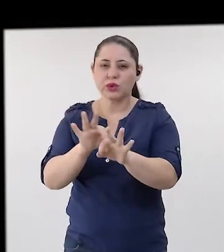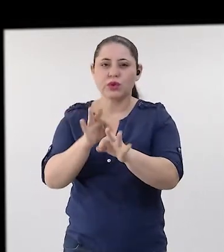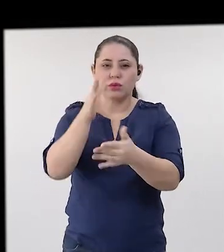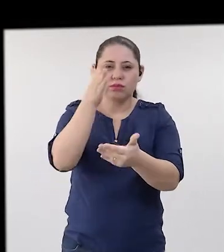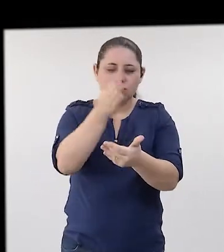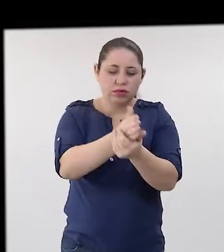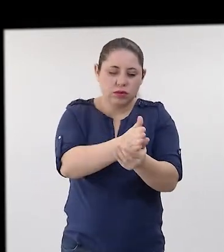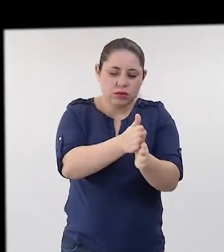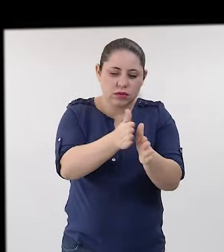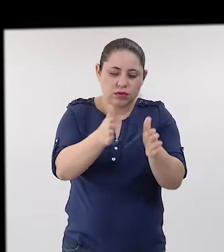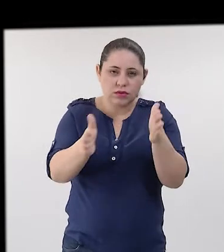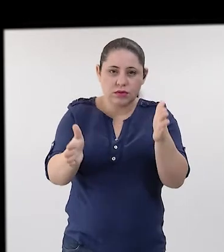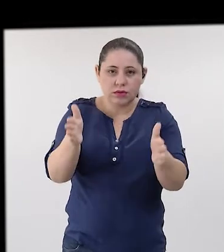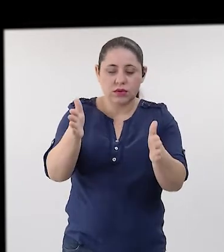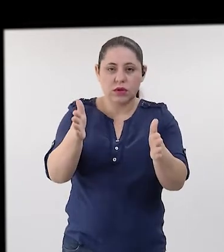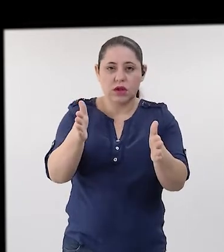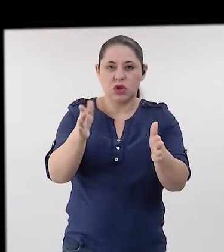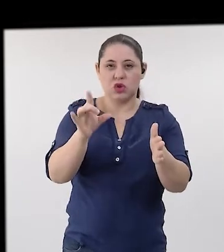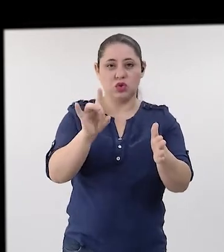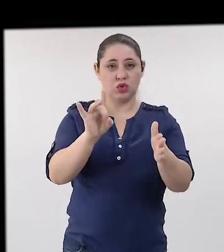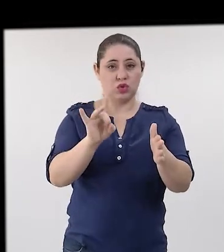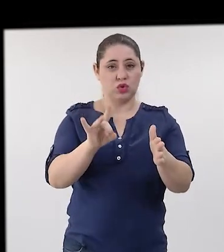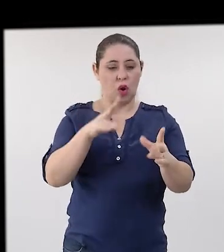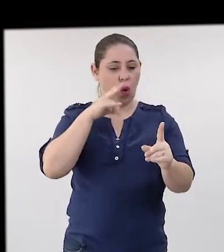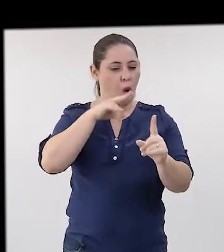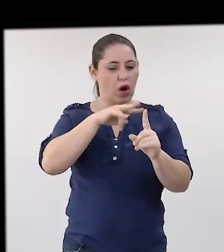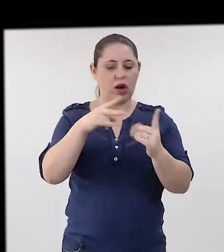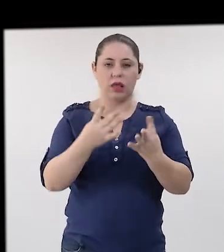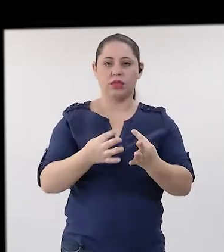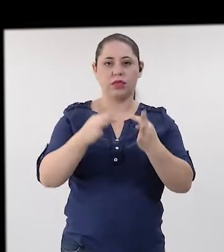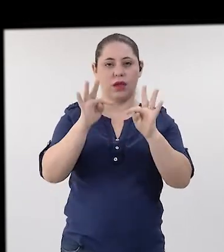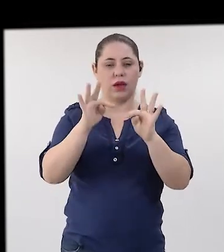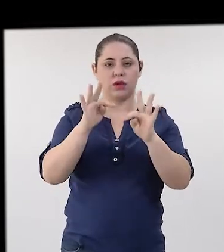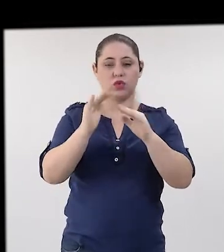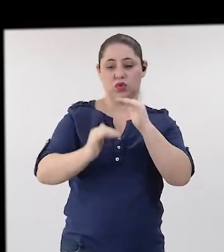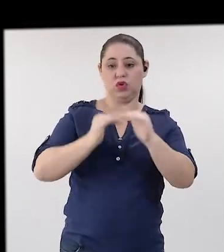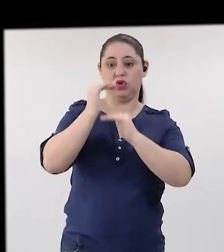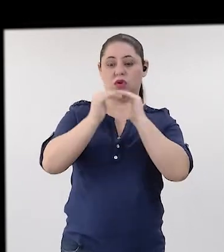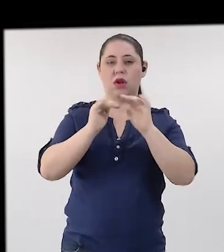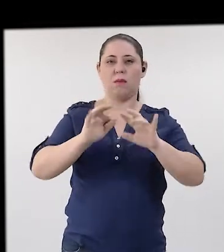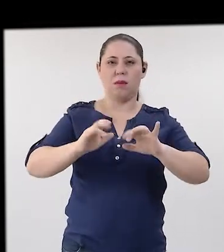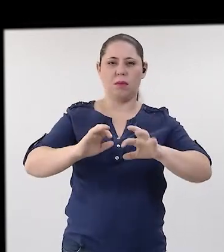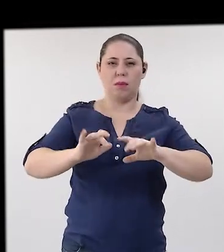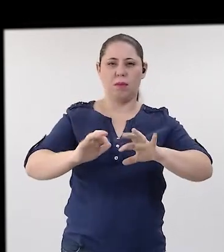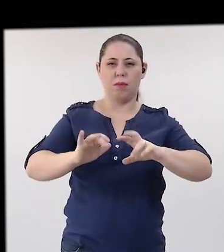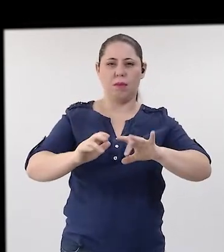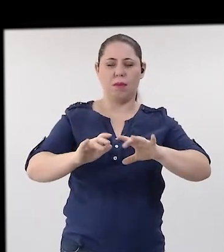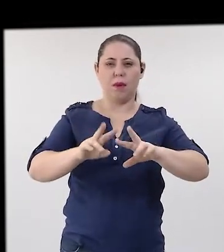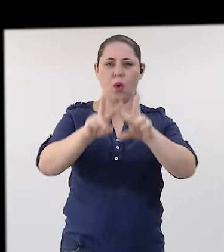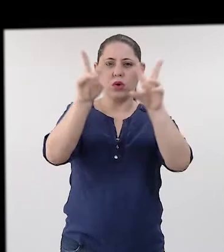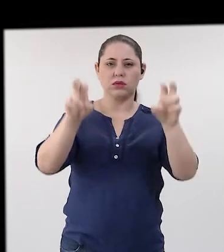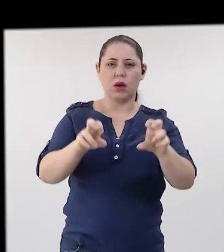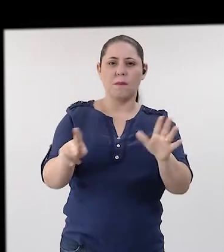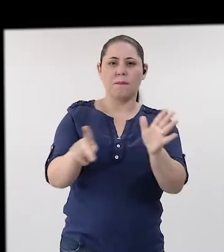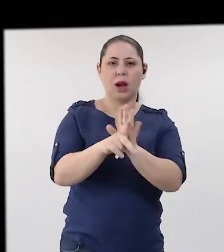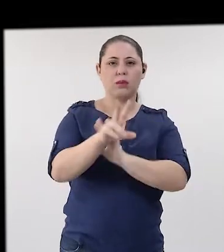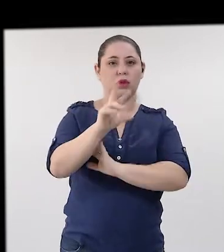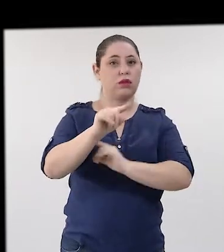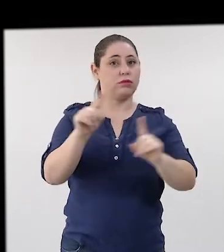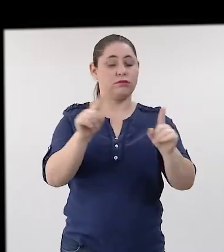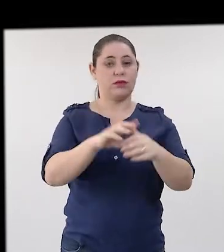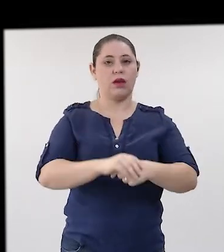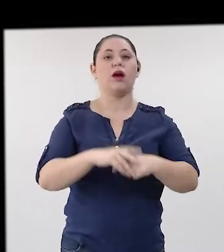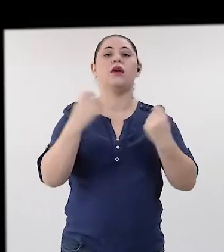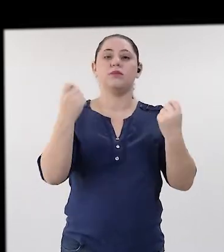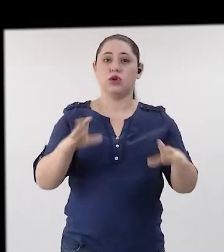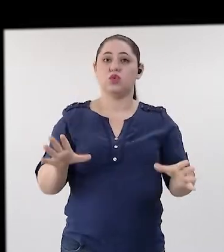envolvido dentro desse processo e que não depende somente do olhar técnico que a gente tem de desenvolvedor ou de uma área